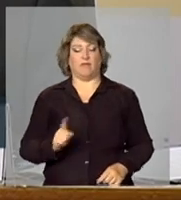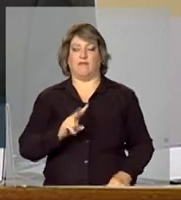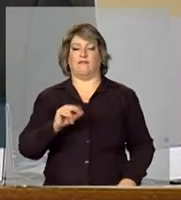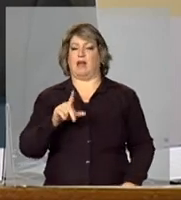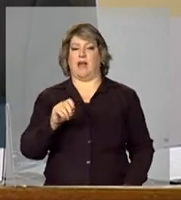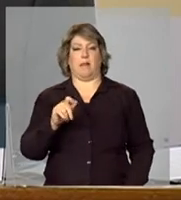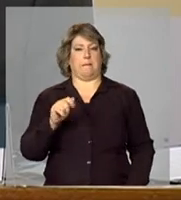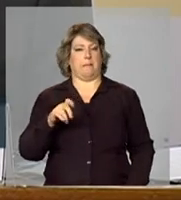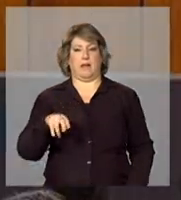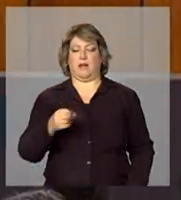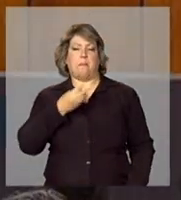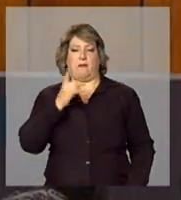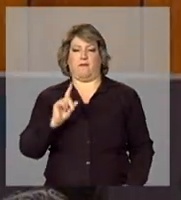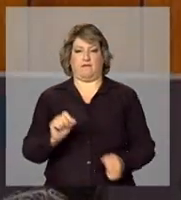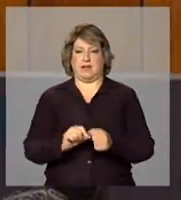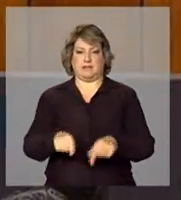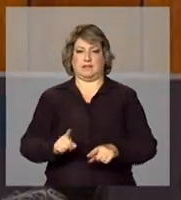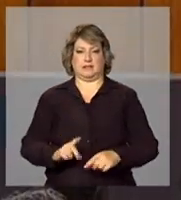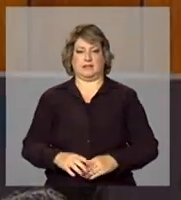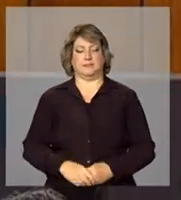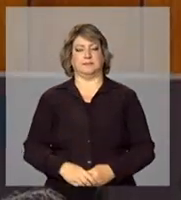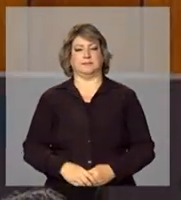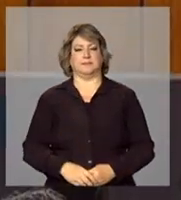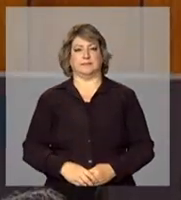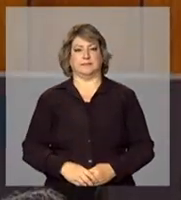vale a pena fazer ela é